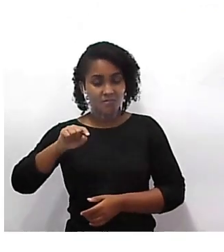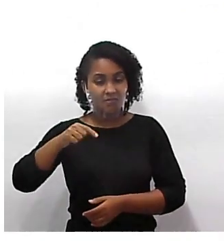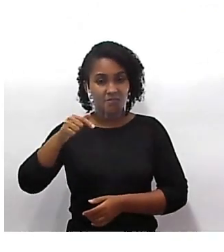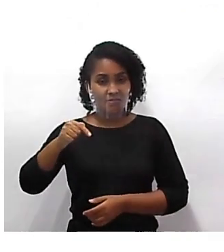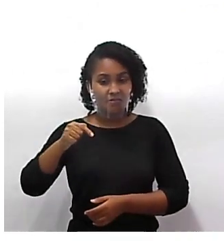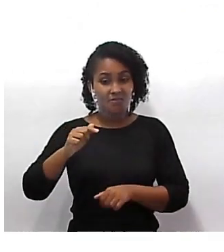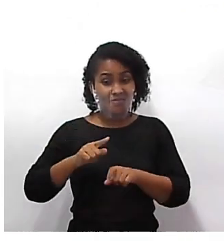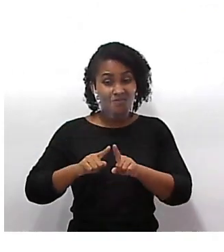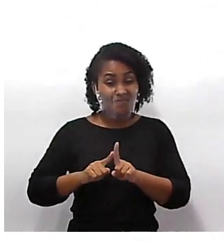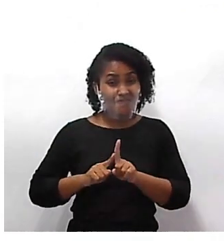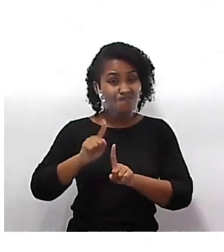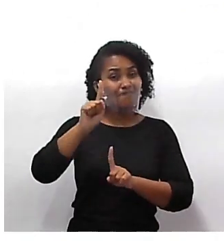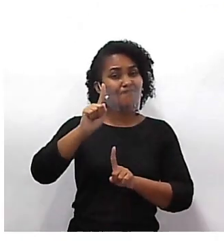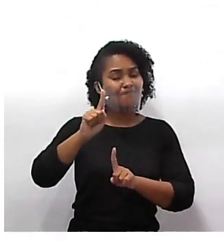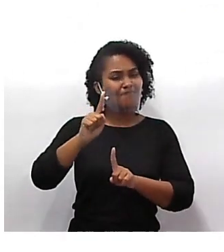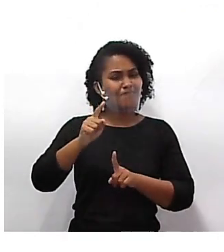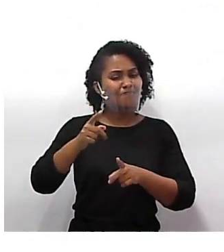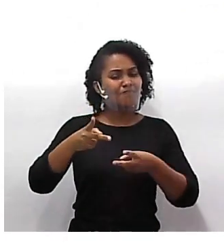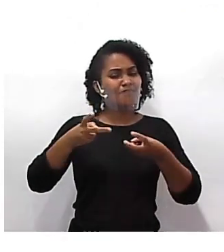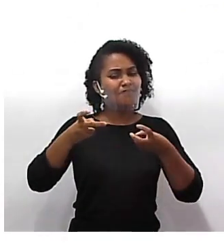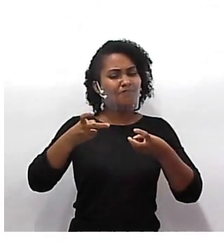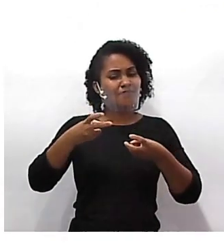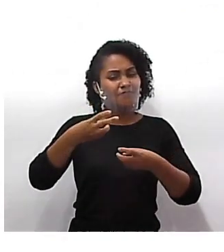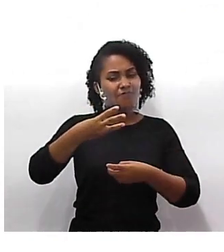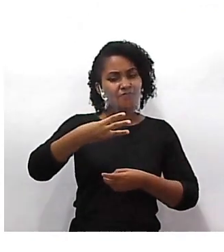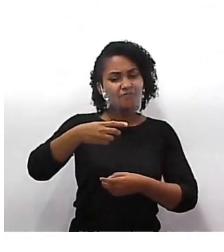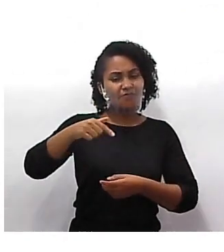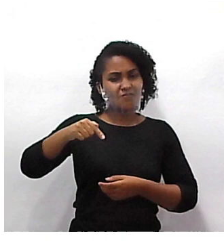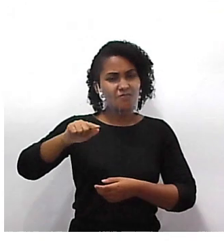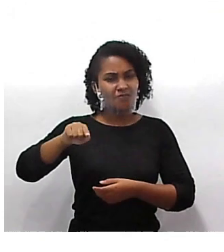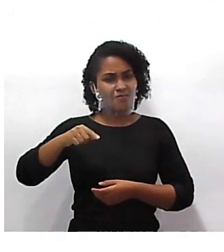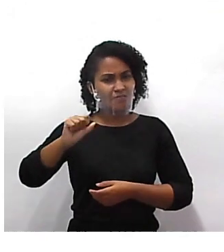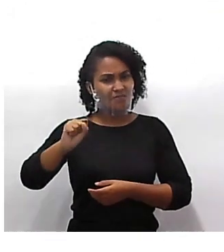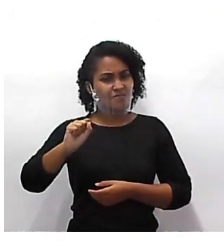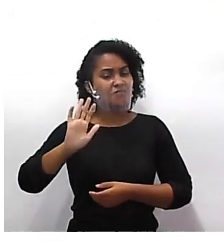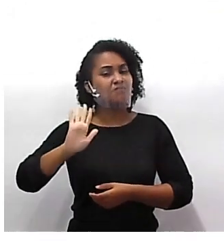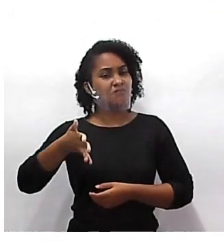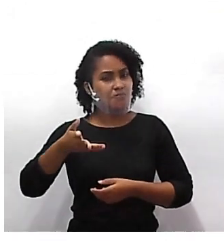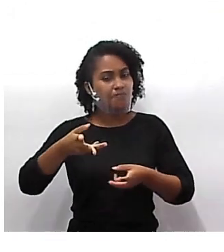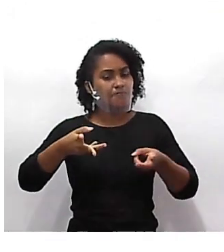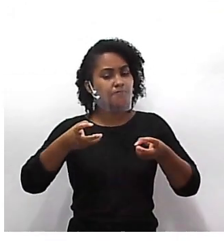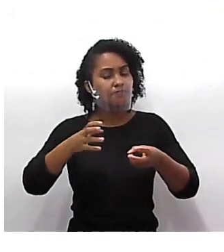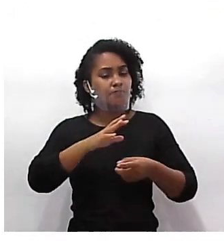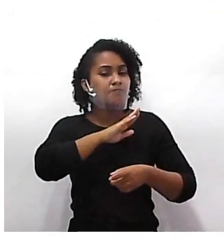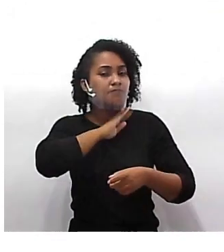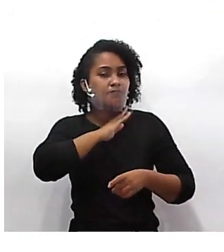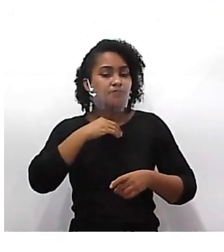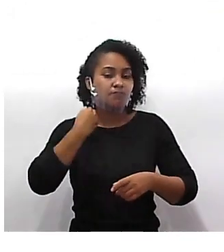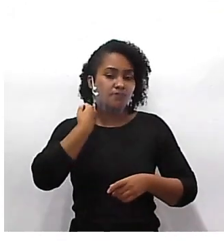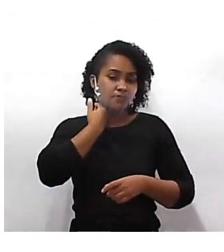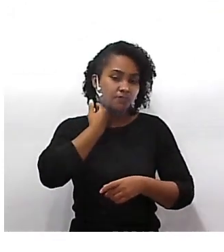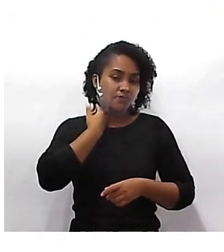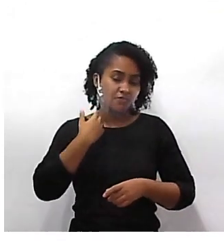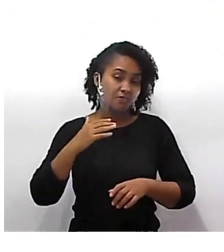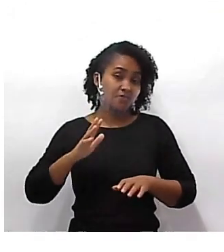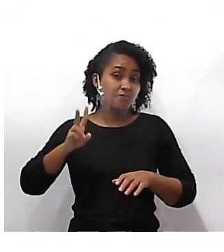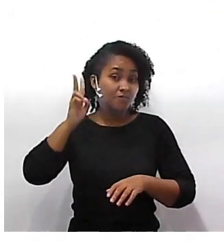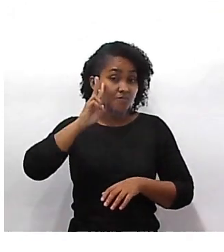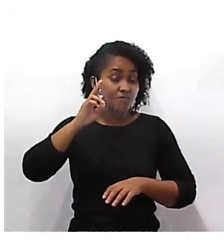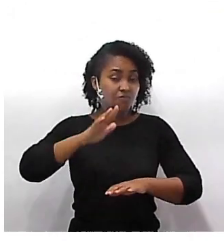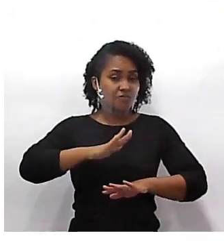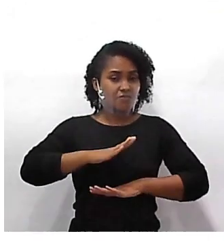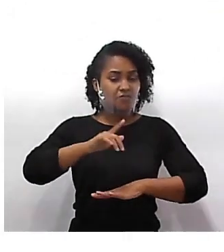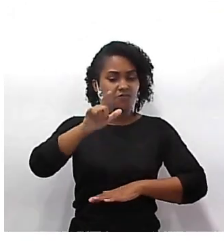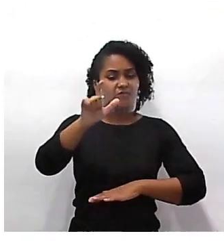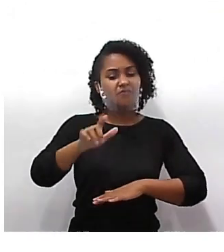Acima disso, de 37,8 é considerada febre. Lembrando que a temperatura do corpo de uma